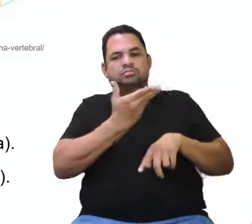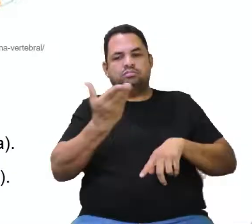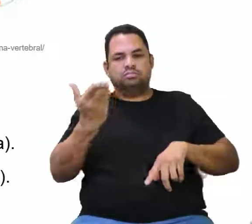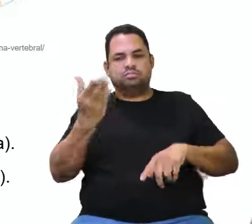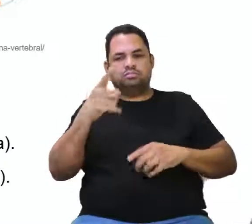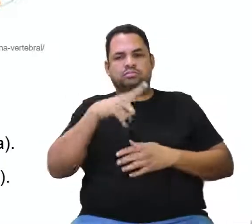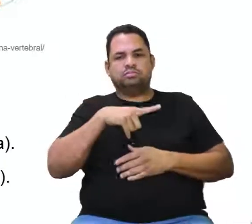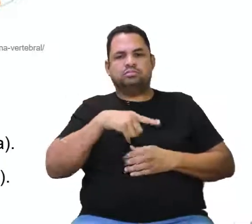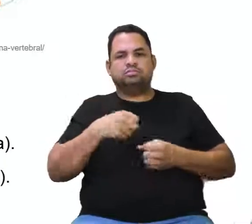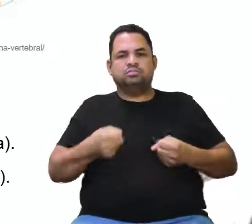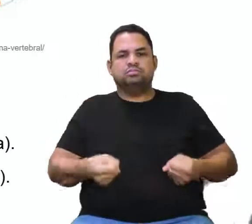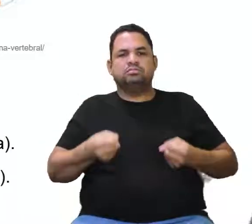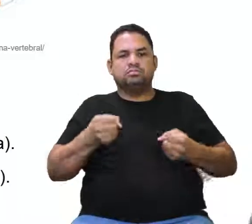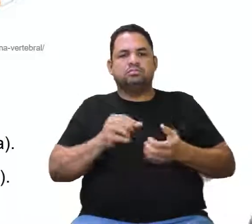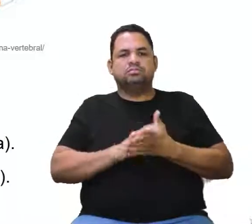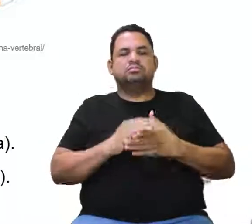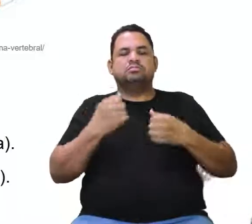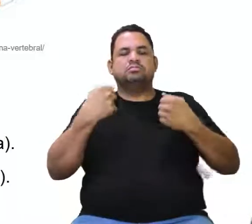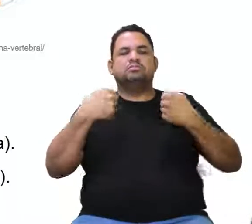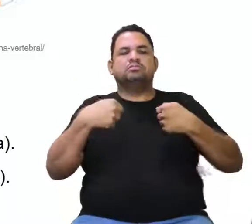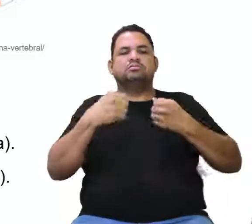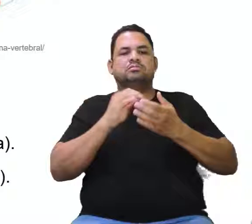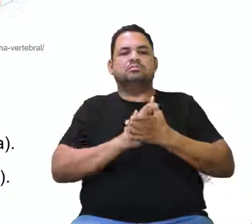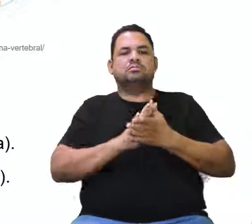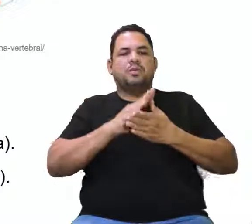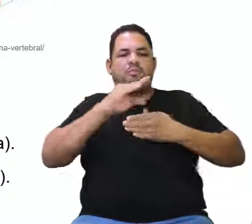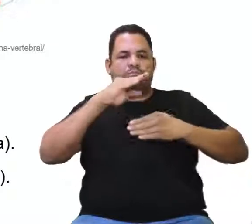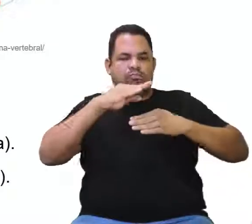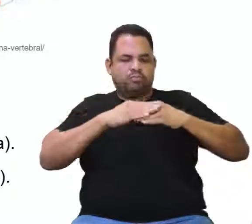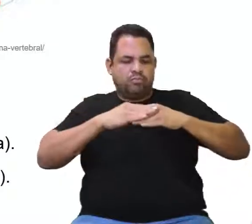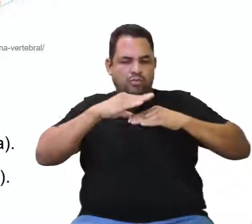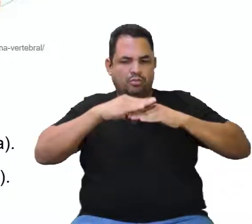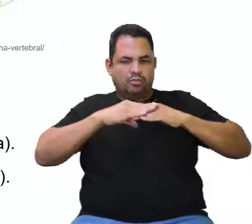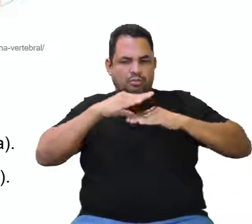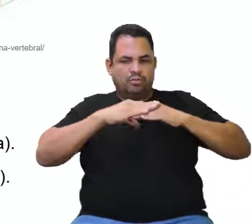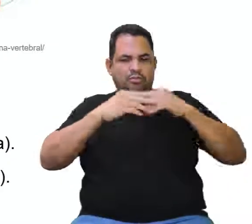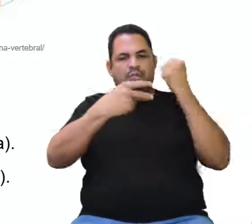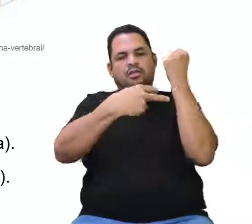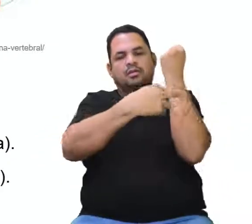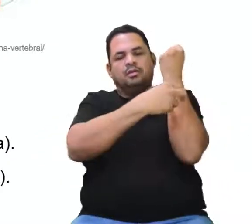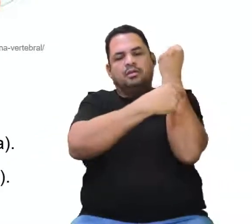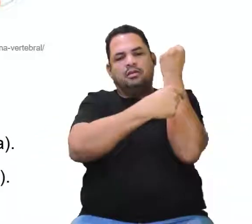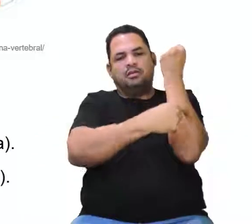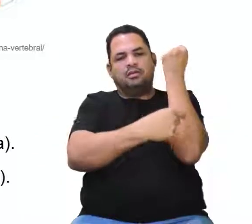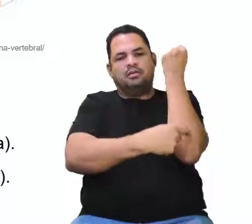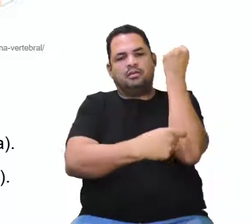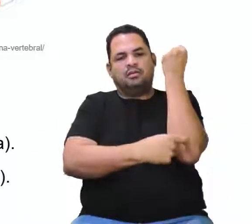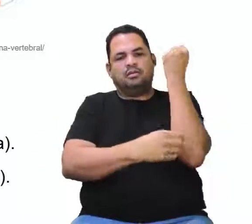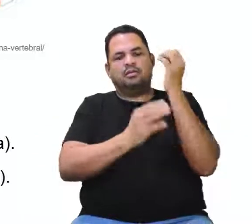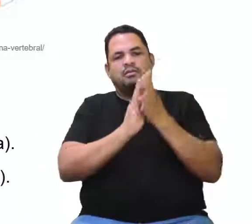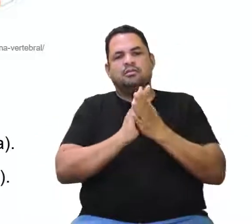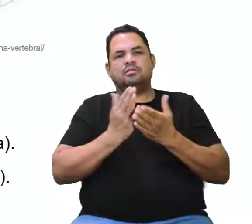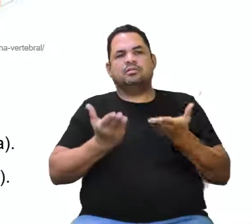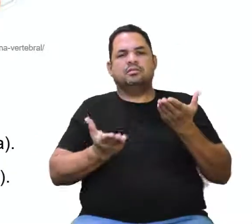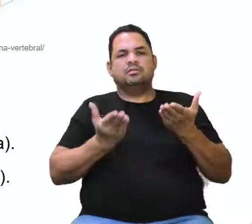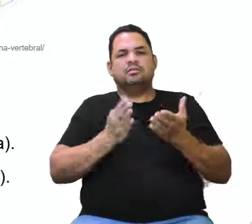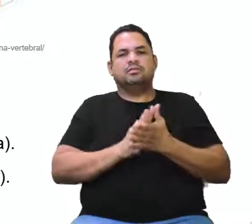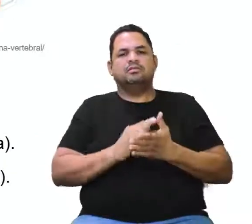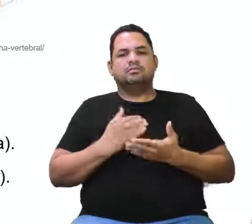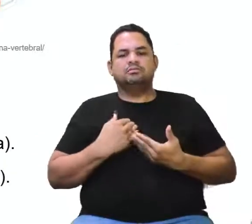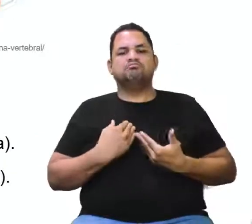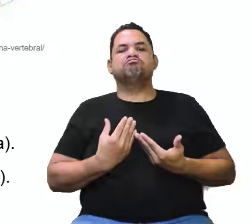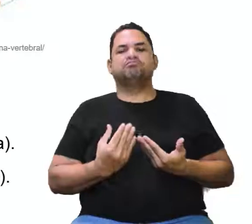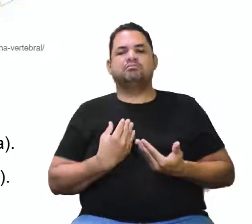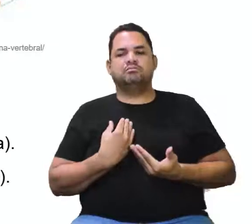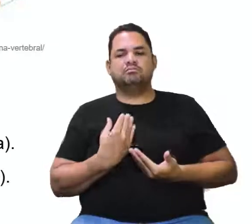vou carregar o objeto, eu posso comprimir a minha coluna vertebral aqui. Se eu carrego inclinado